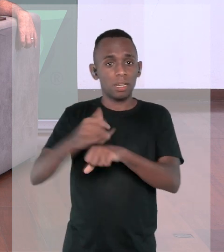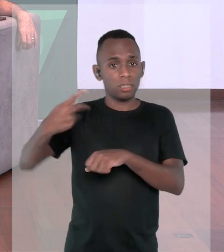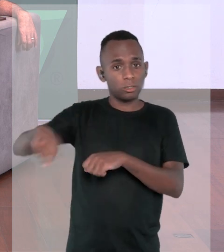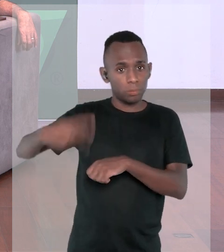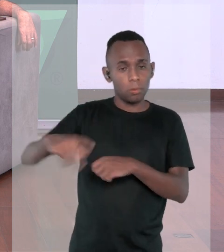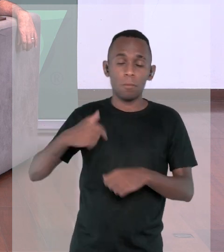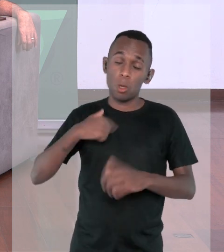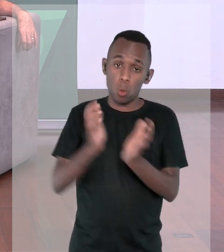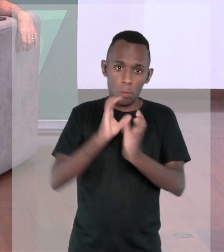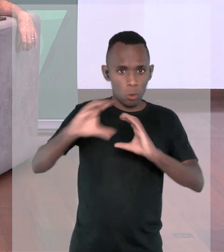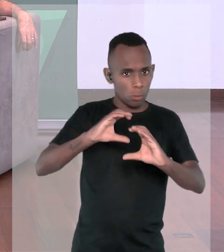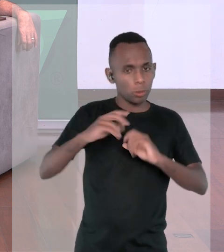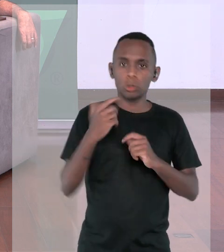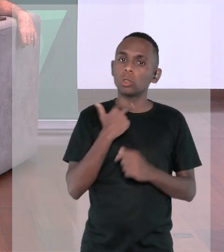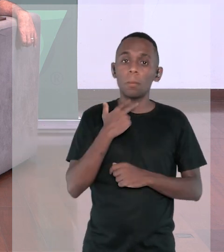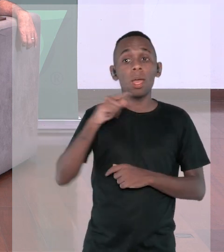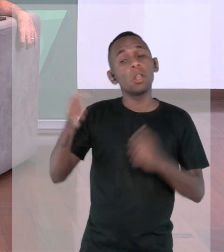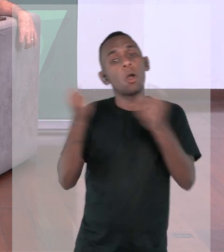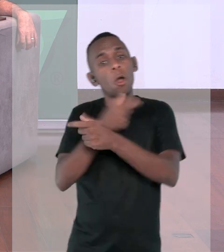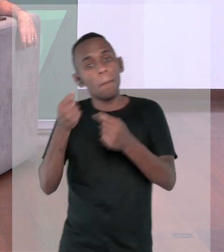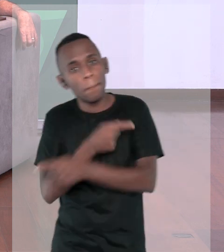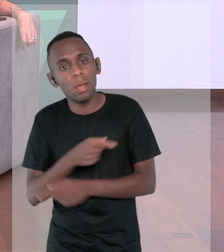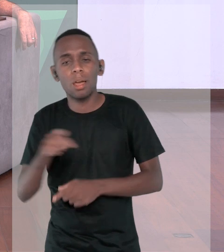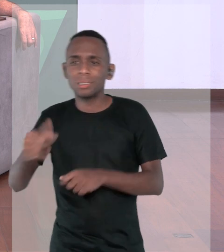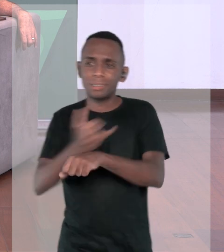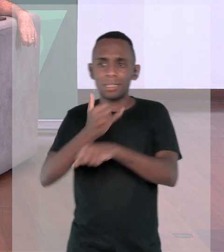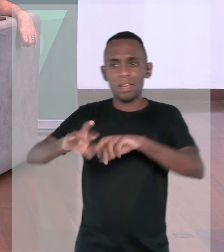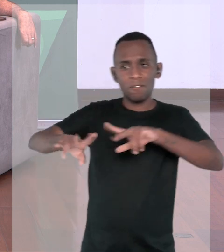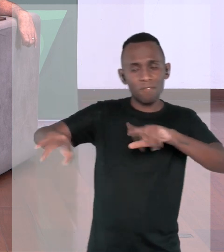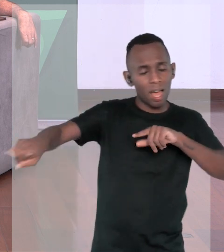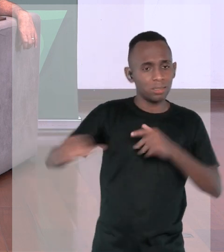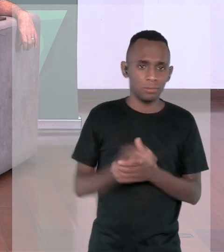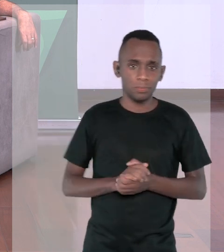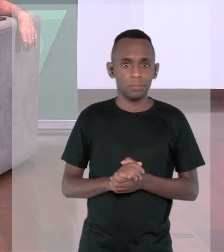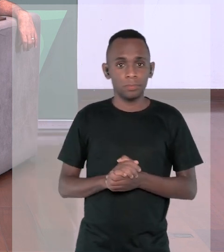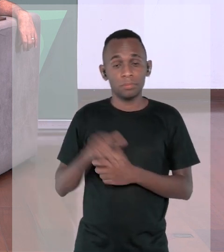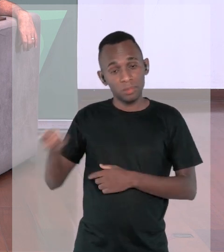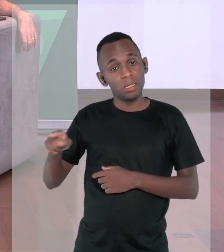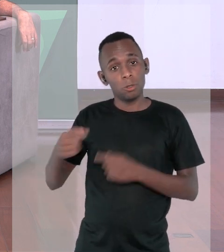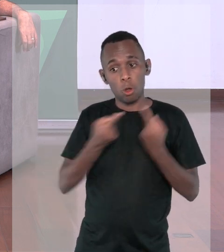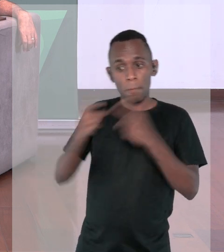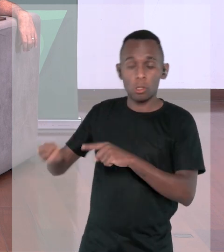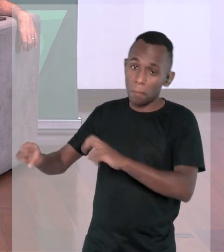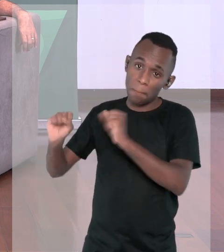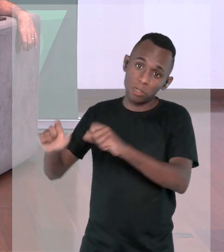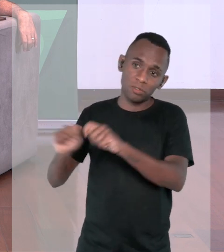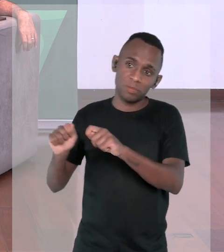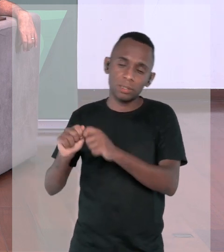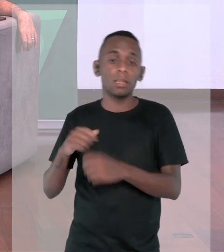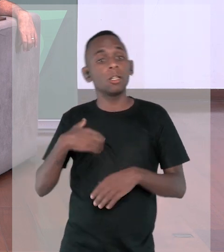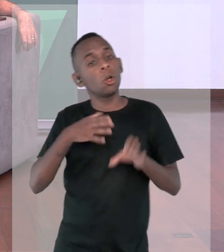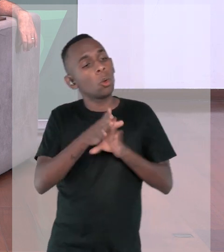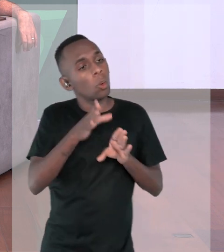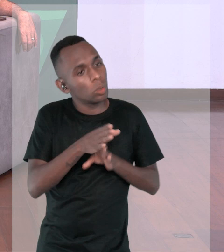posso corporativo. Usa humor, faz paródia. A oposição pode fazer isso. Aí a gente